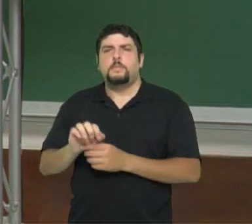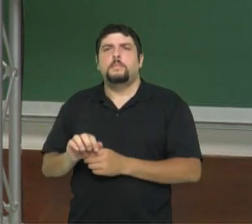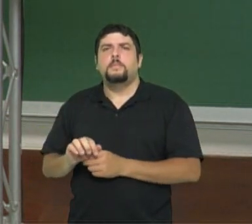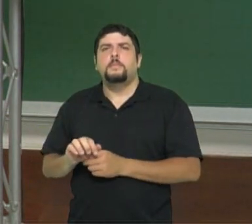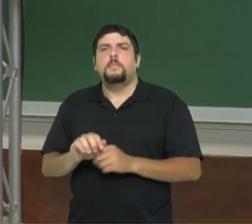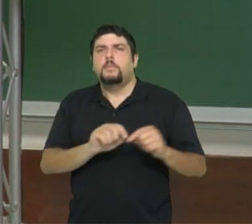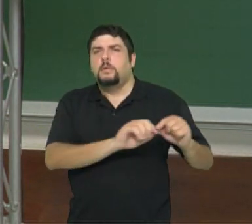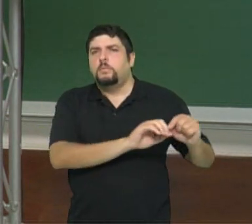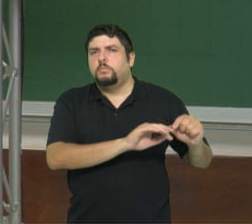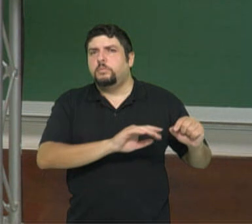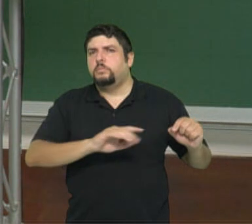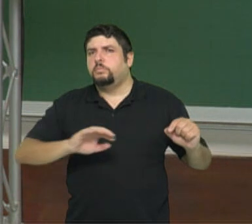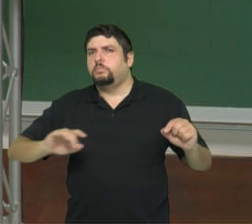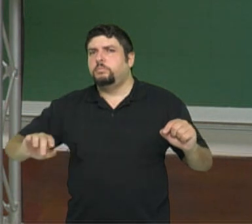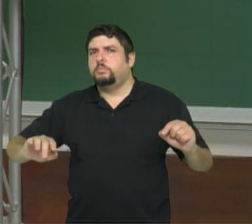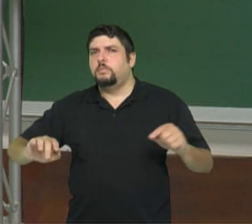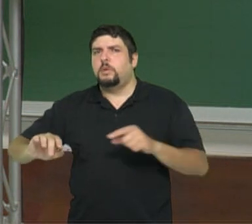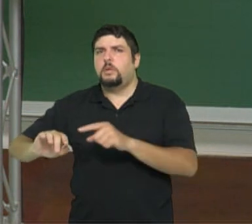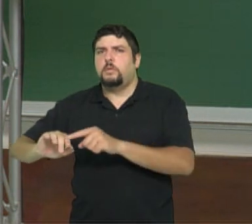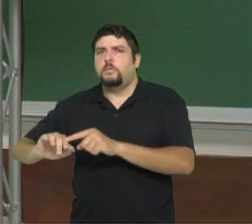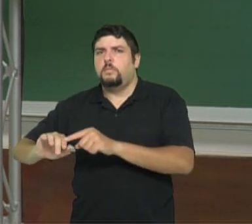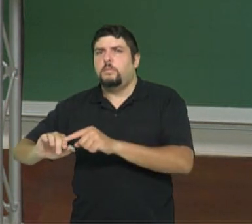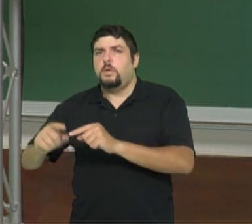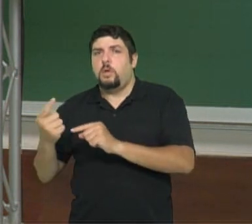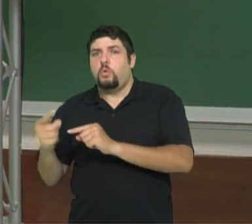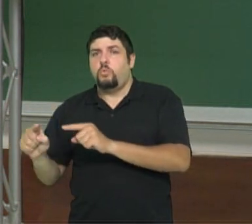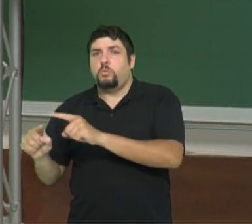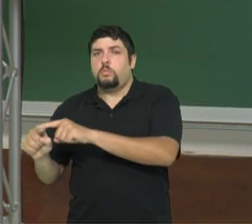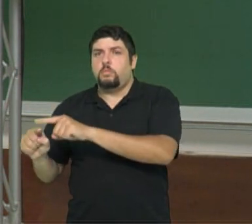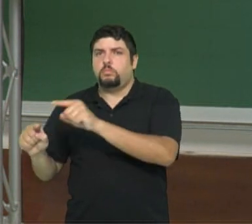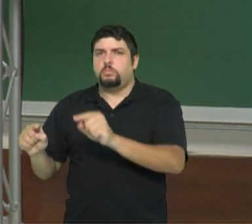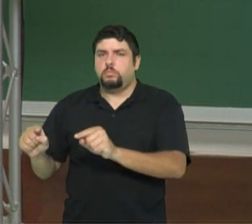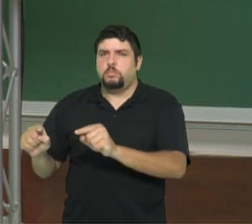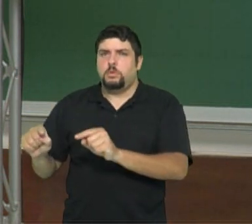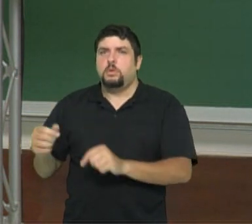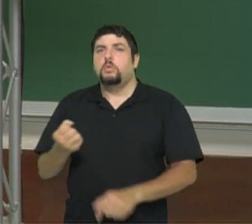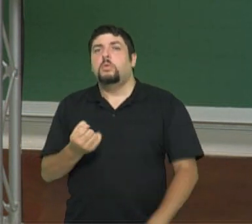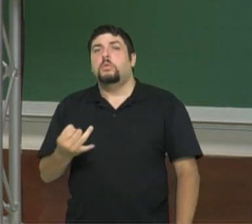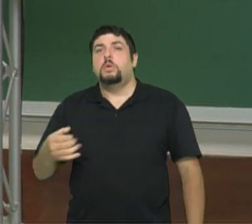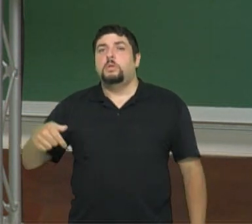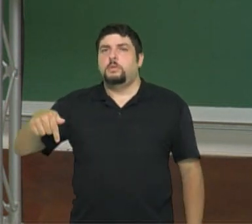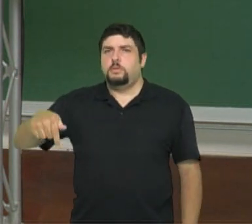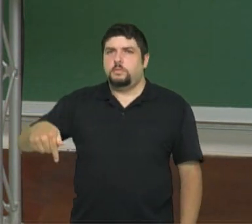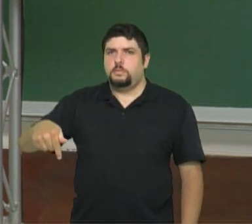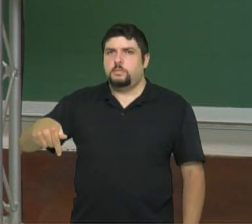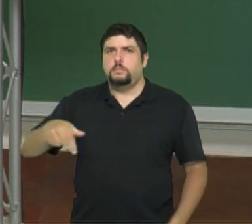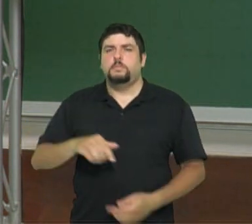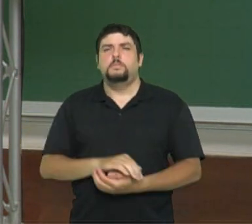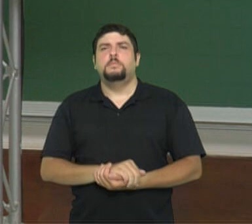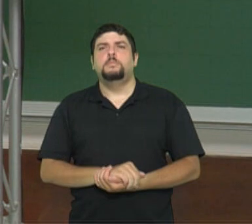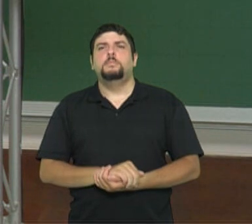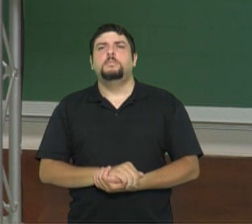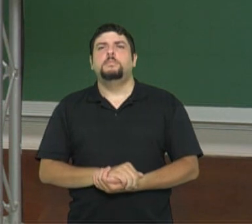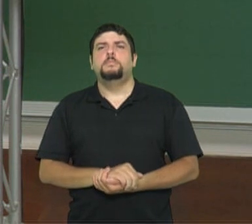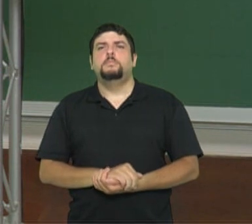completamente. Contamos até a penúltima. Então, aqui ela só tem 7 sílabas.